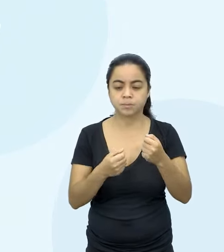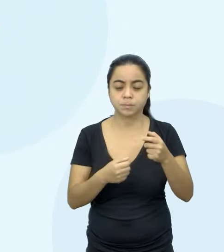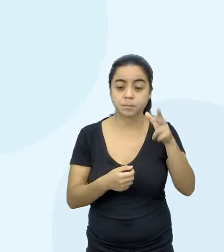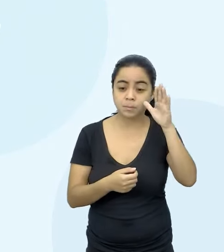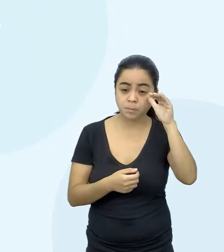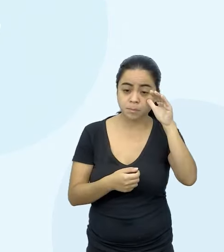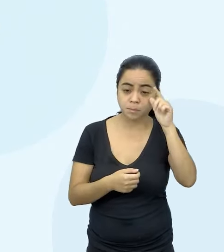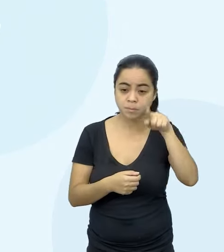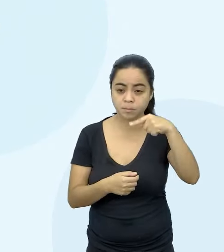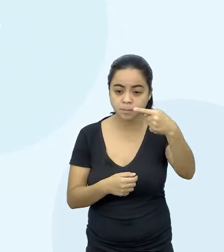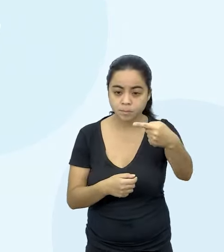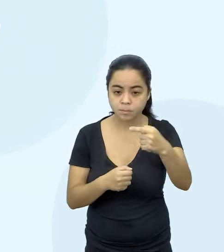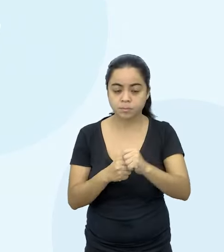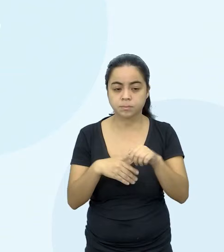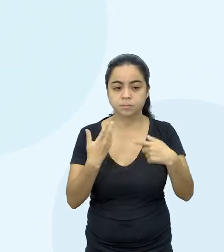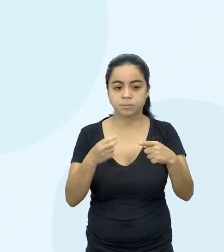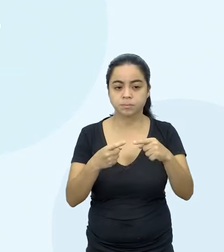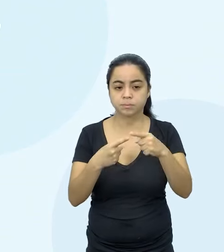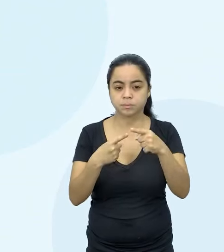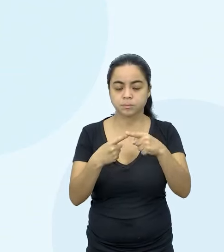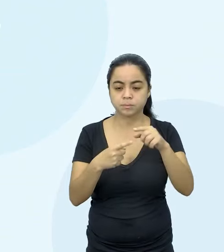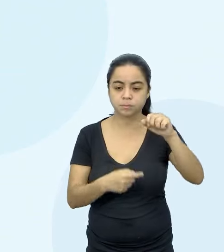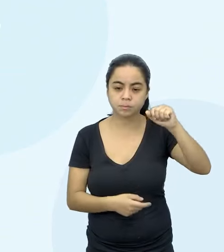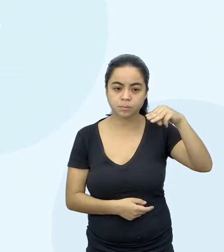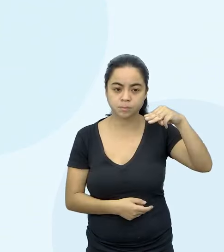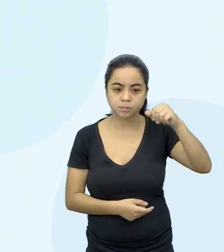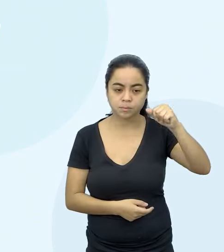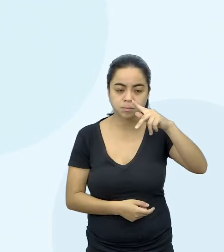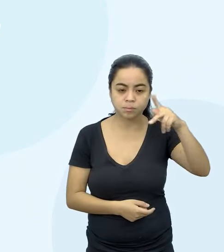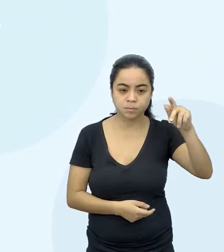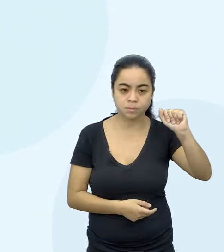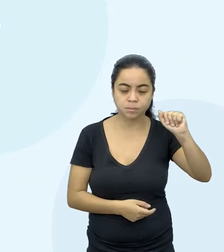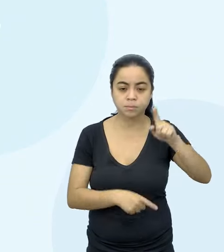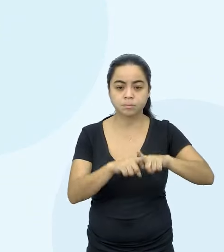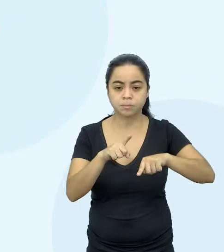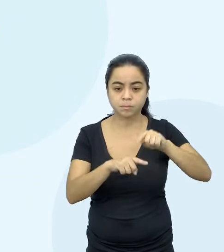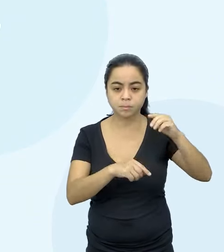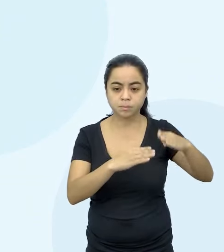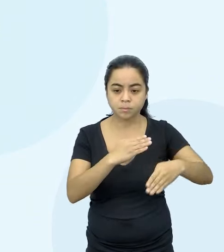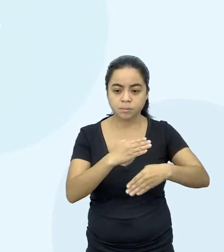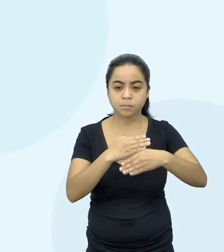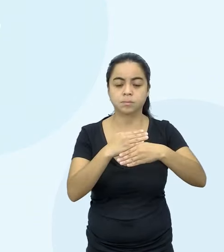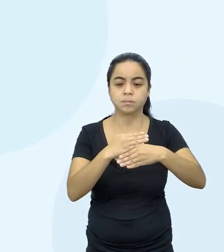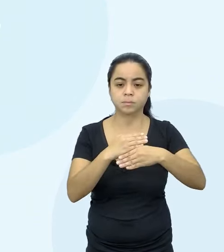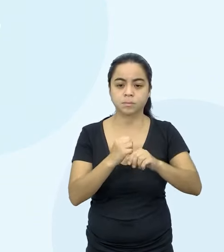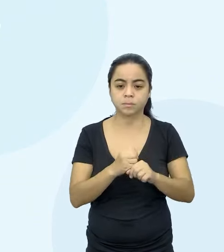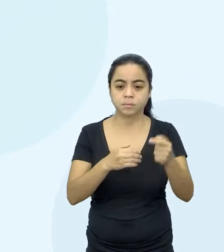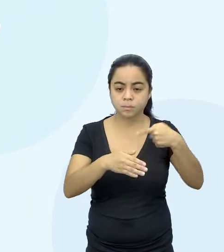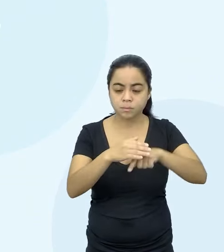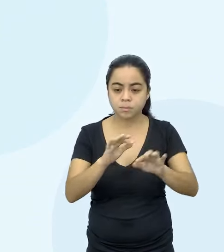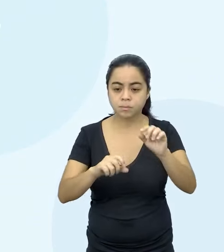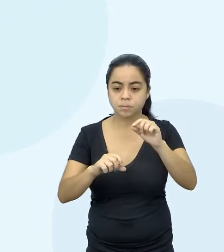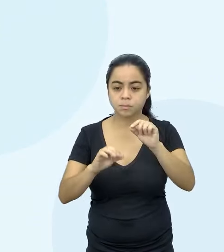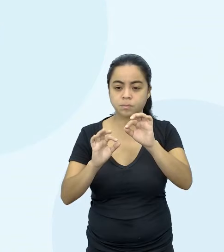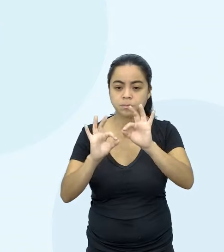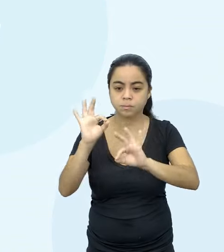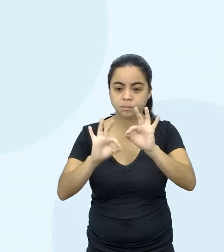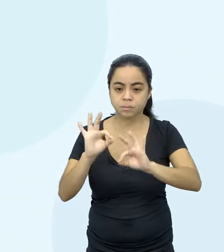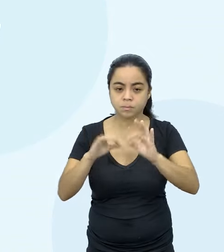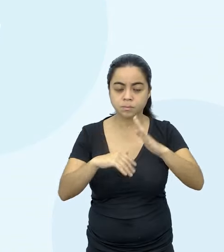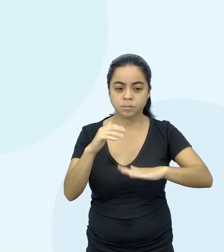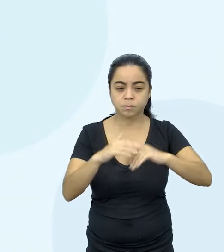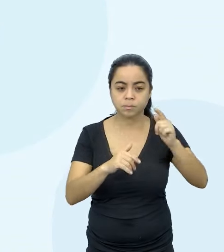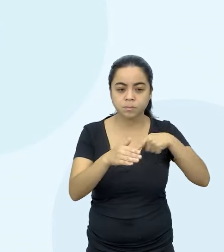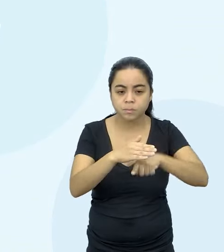Então, o primeiro é o mapa, né? Que é o material de apoio ao planejamento e práticas do aprofundamento. O FGB, que vocês